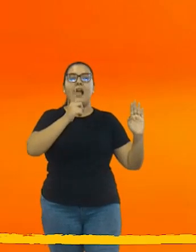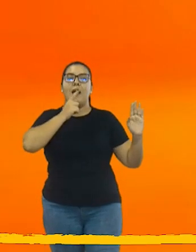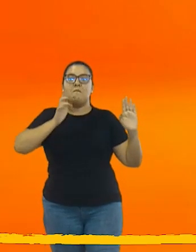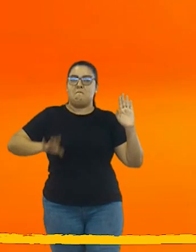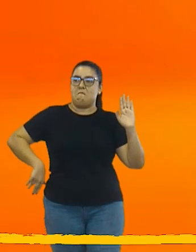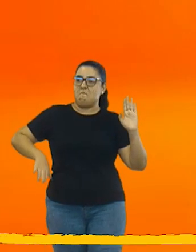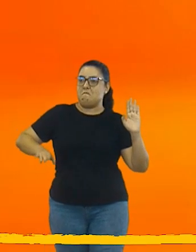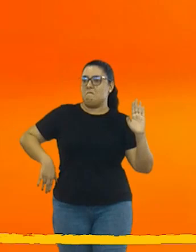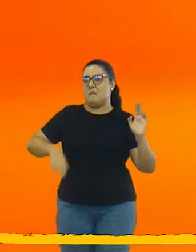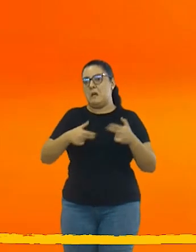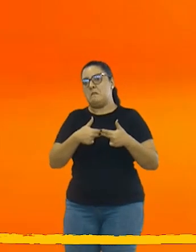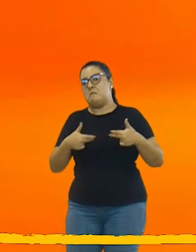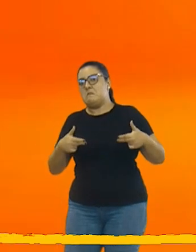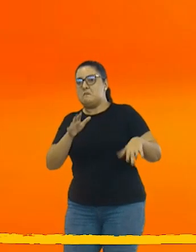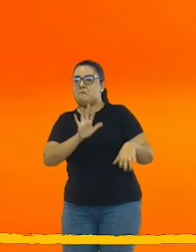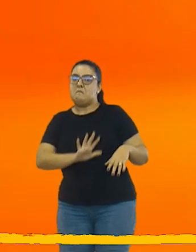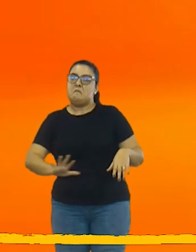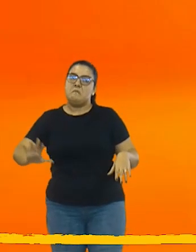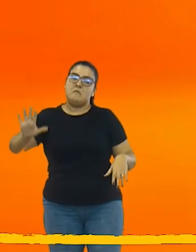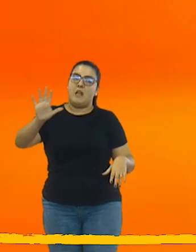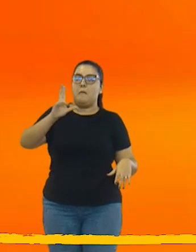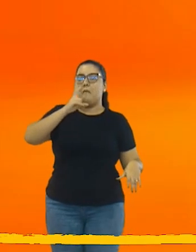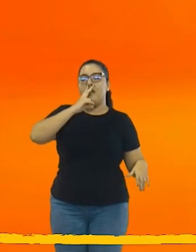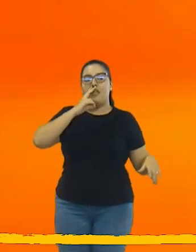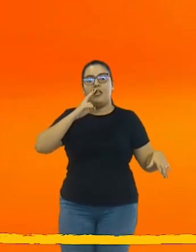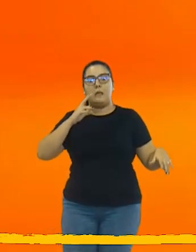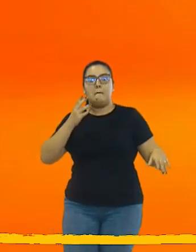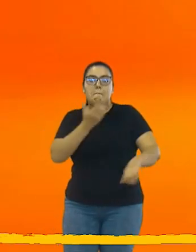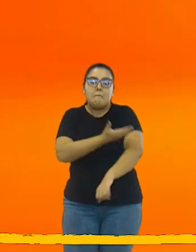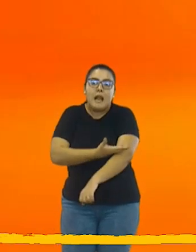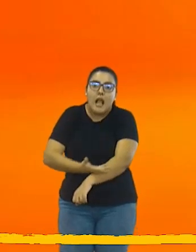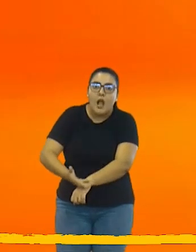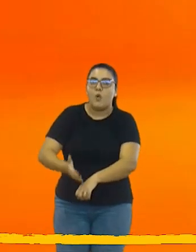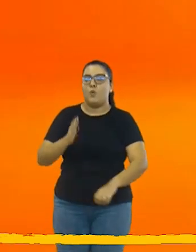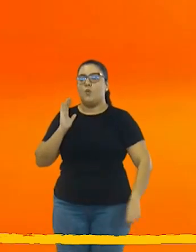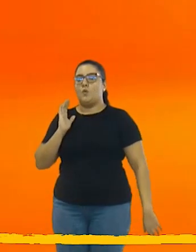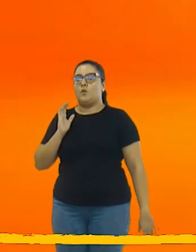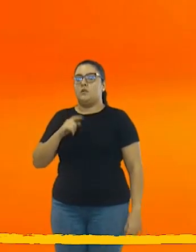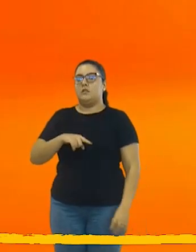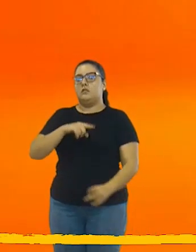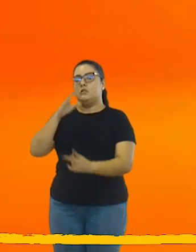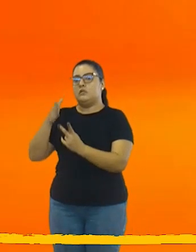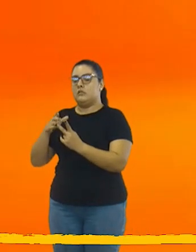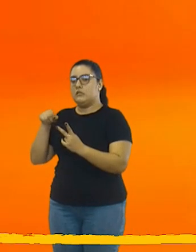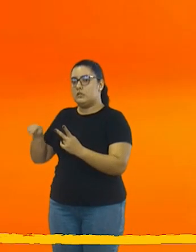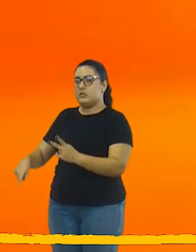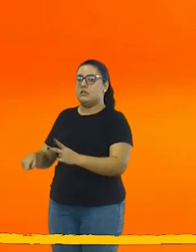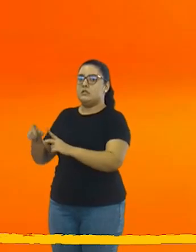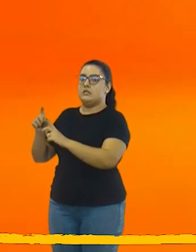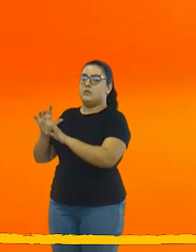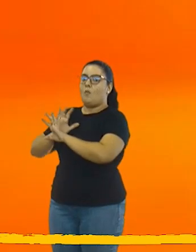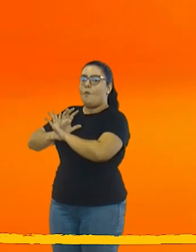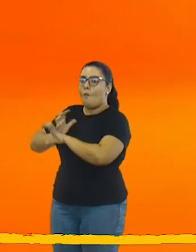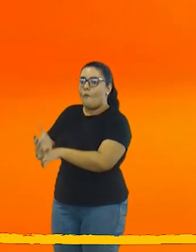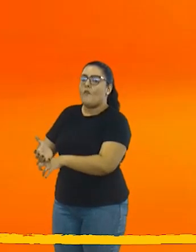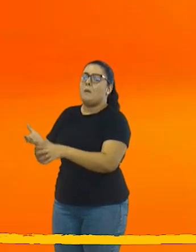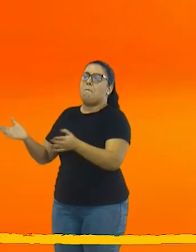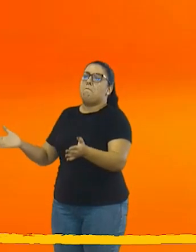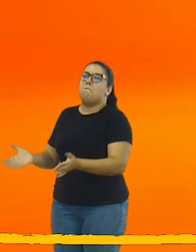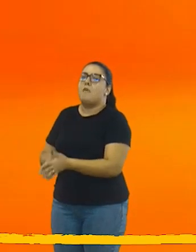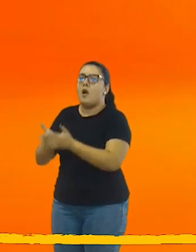litoral, eurocêntrico, branco, e o Brasil do sertão,